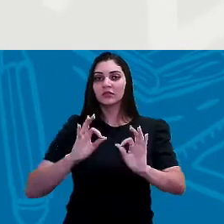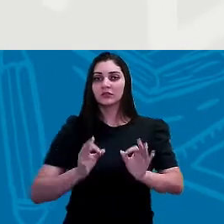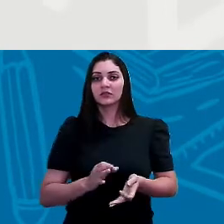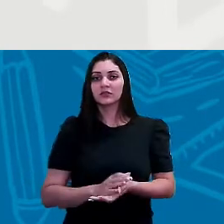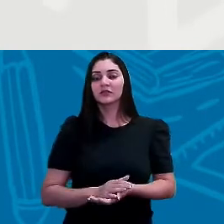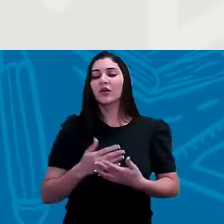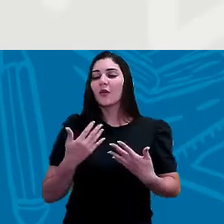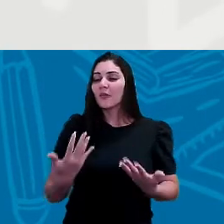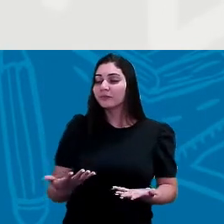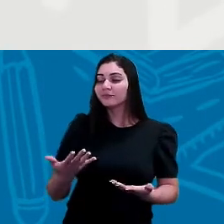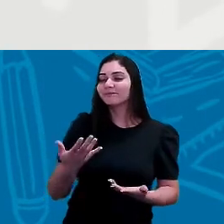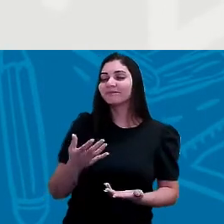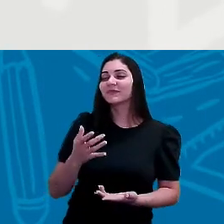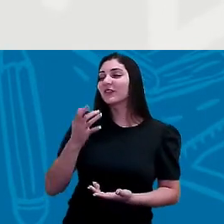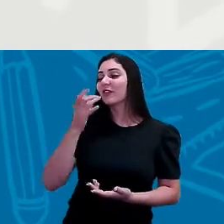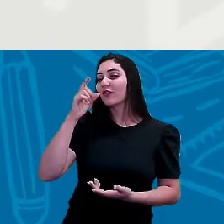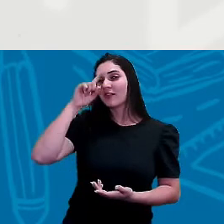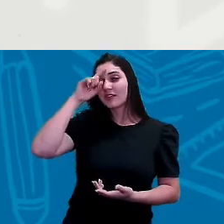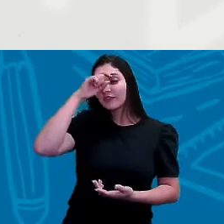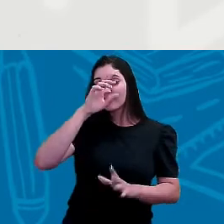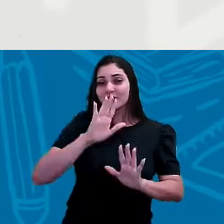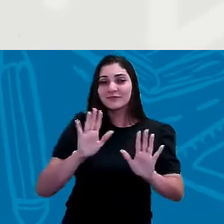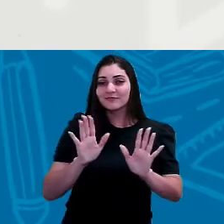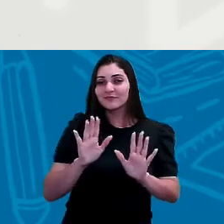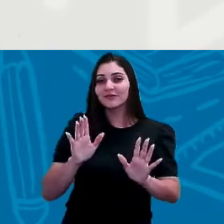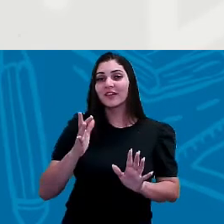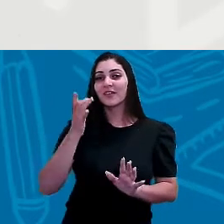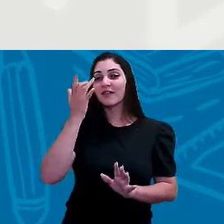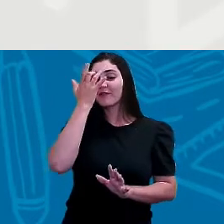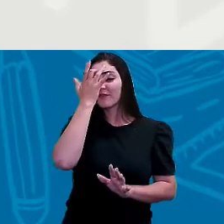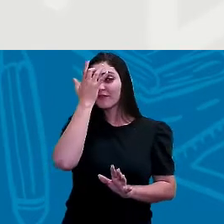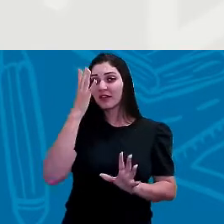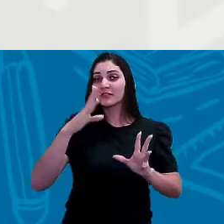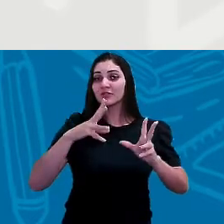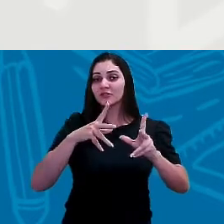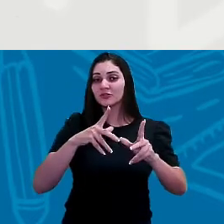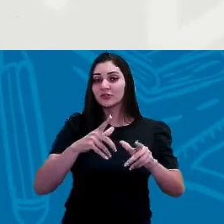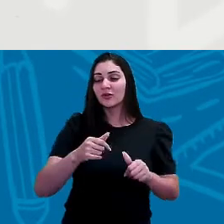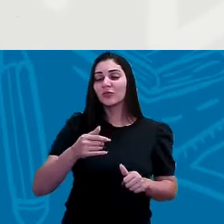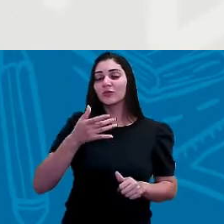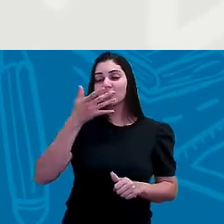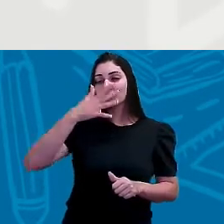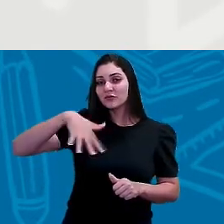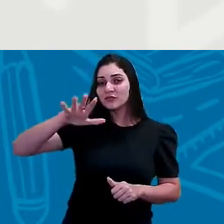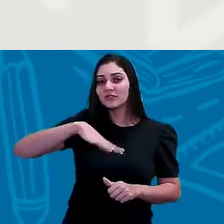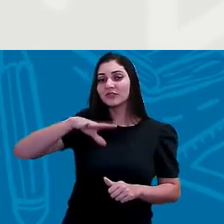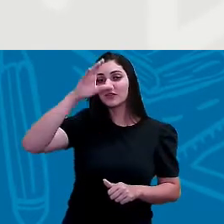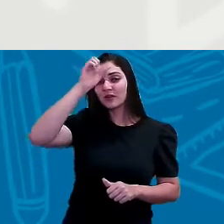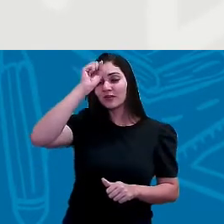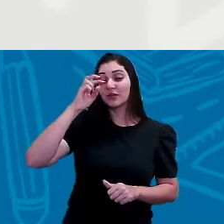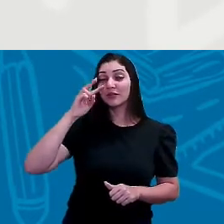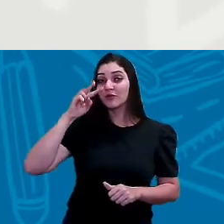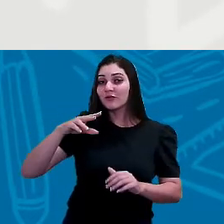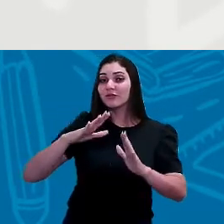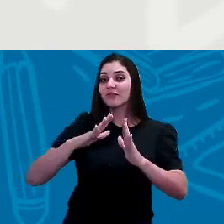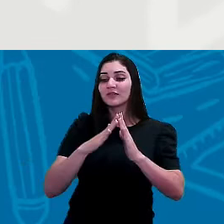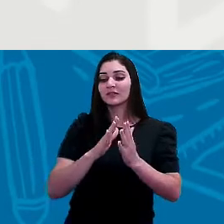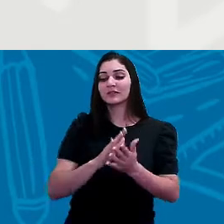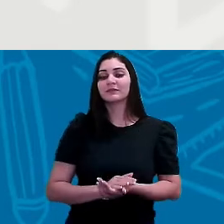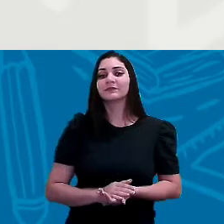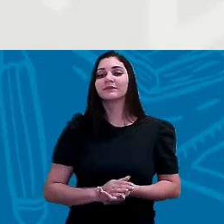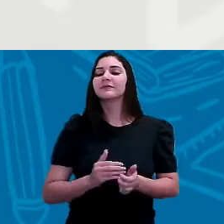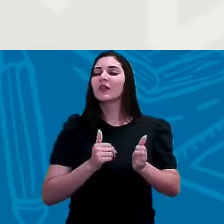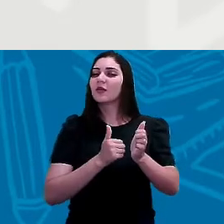gente? Que não é difícil. É tudo muito fácil. Todo mundo tá aprendendo. Eu tô vendo aí em casa. Então, vamos continuar.